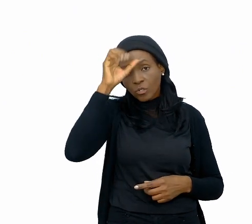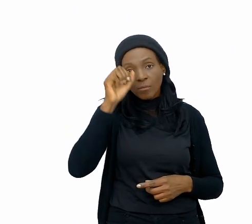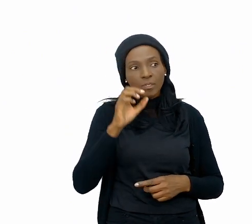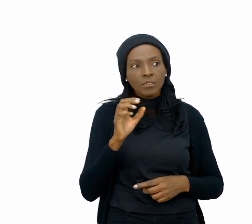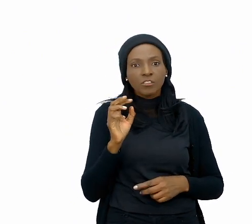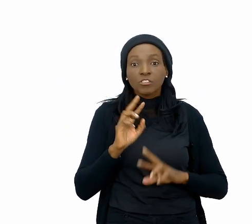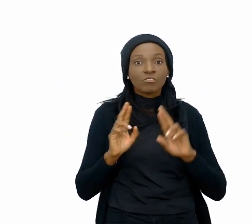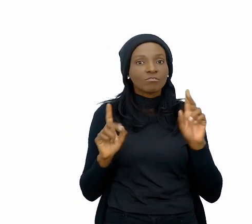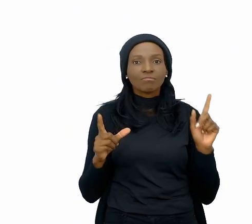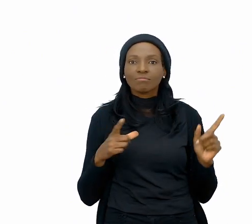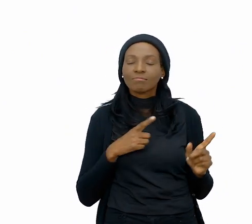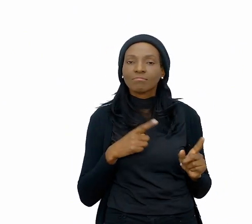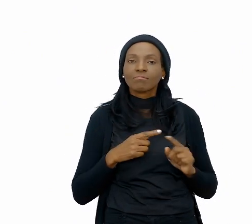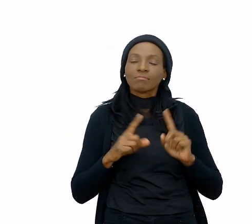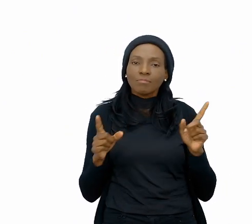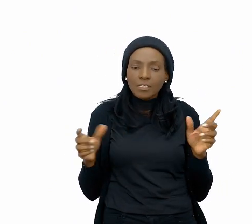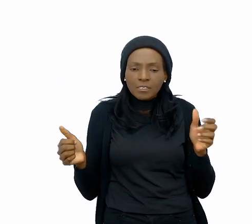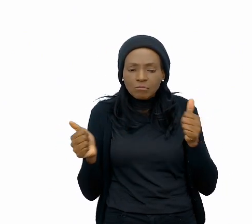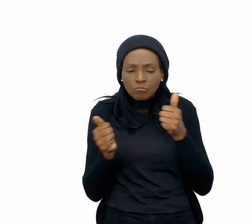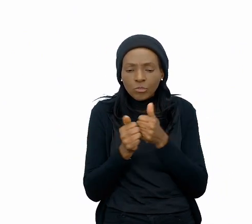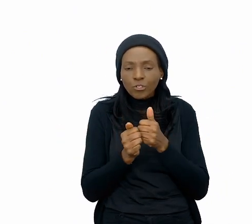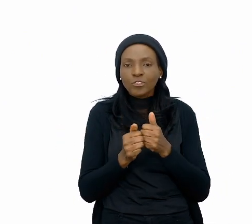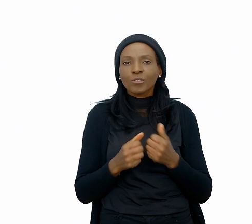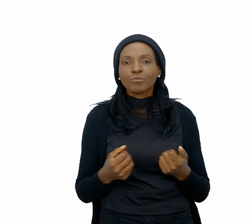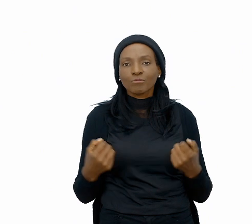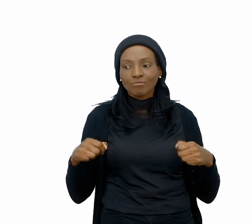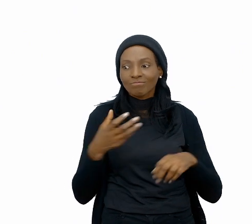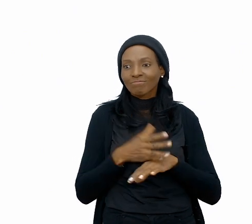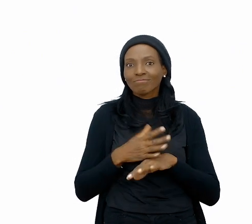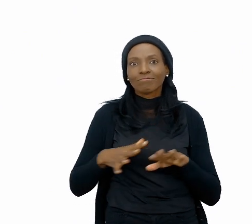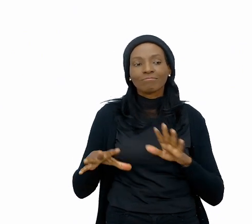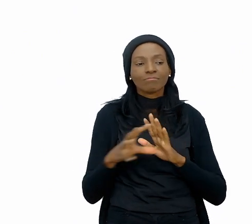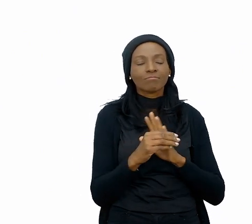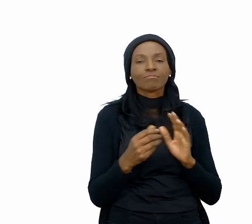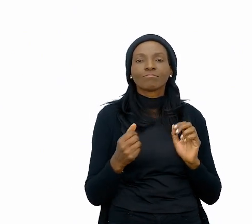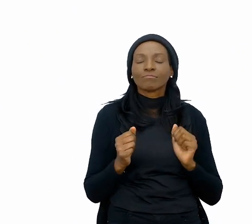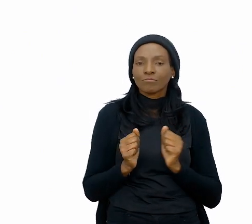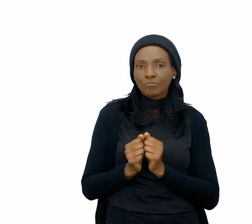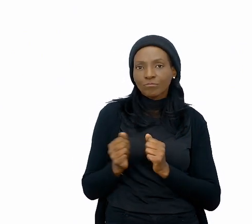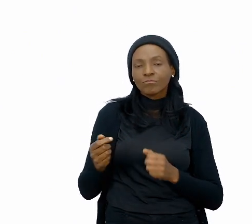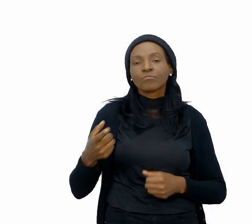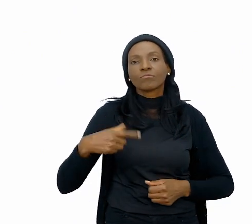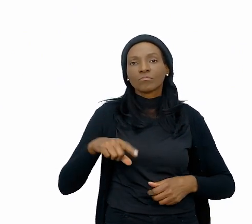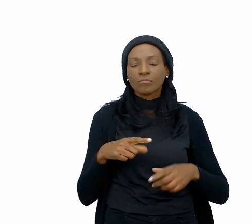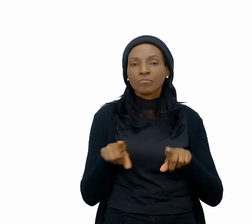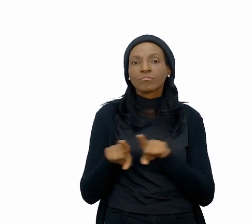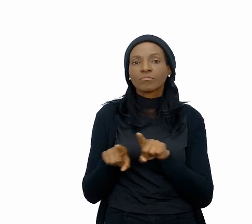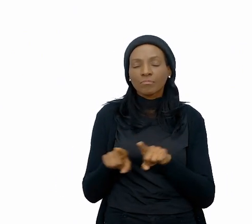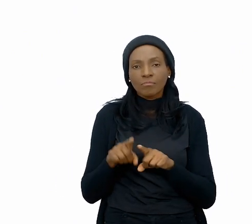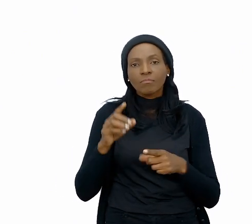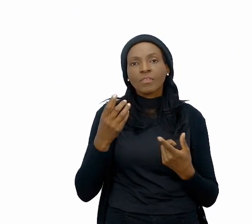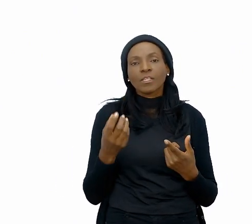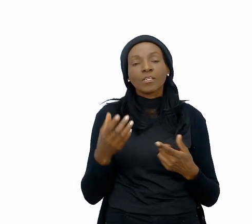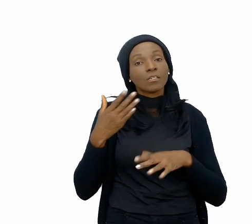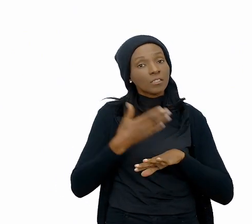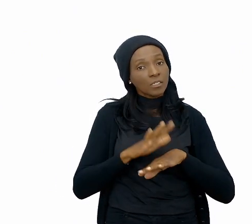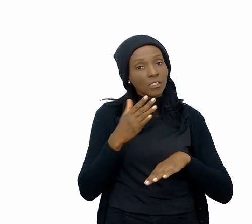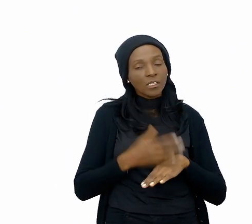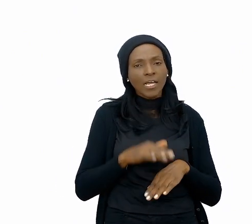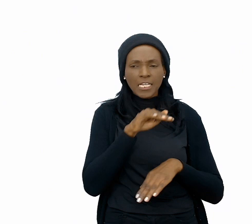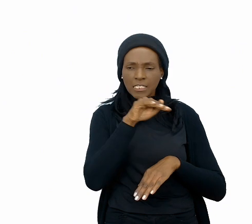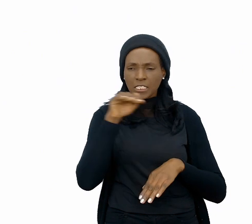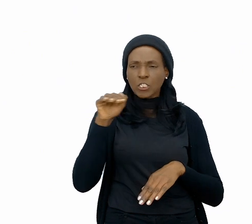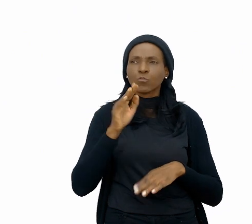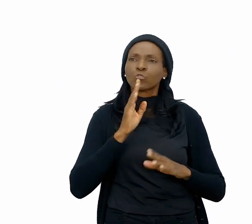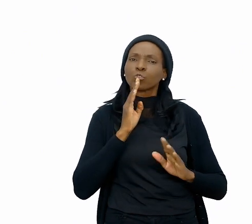diferentes, porém próximos, né? E a gente vai destacar também que esses níveis de conhecimento,